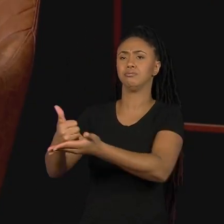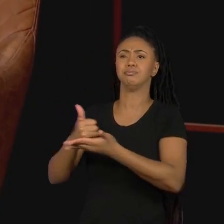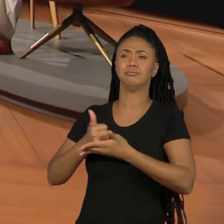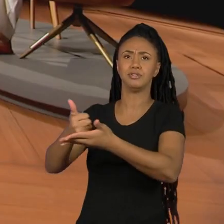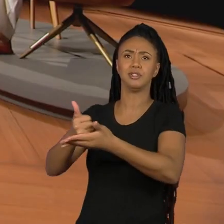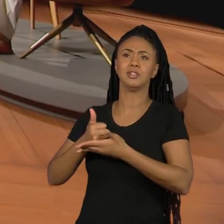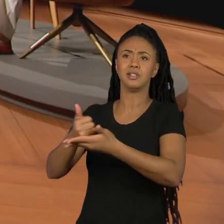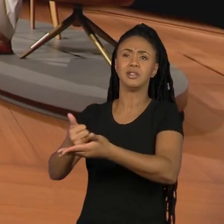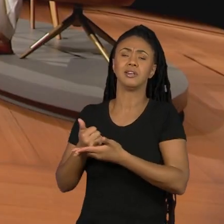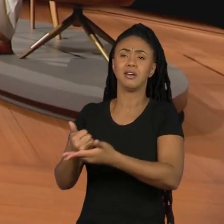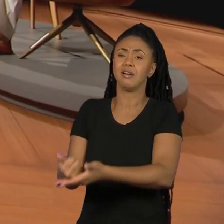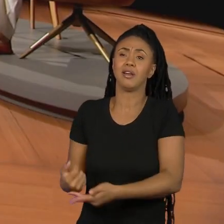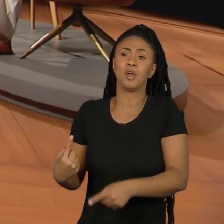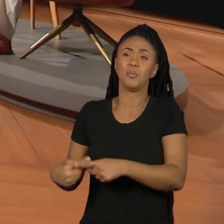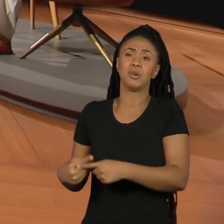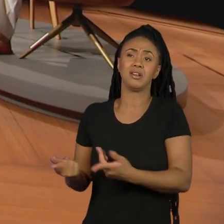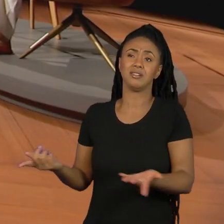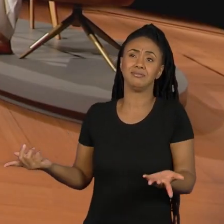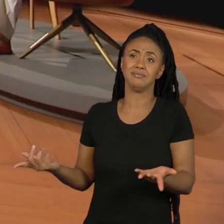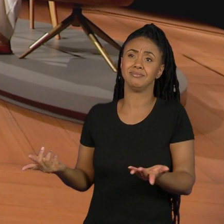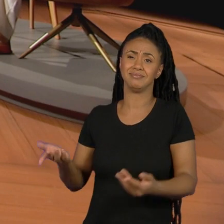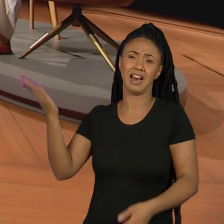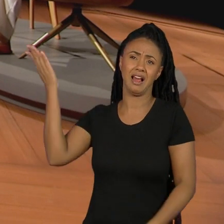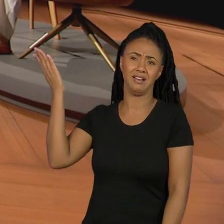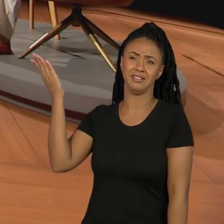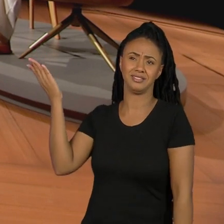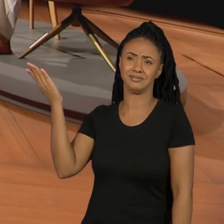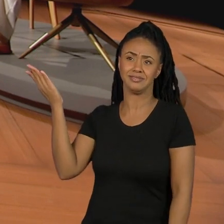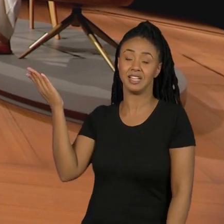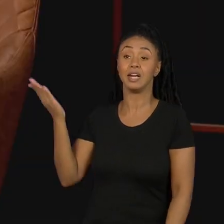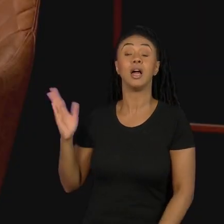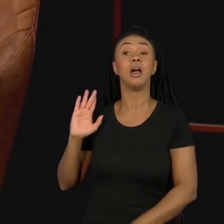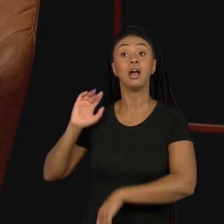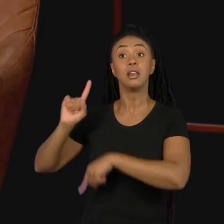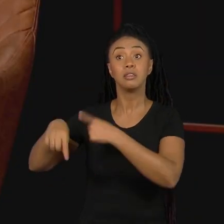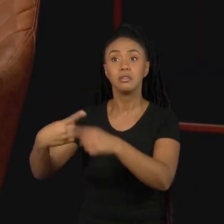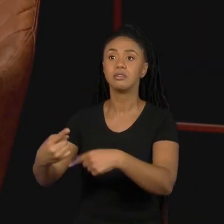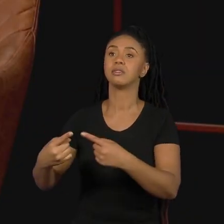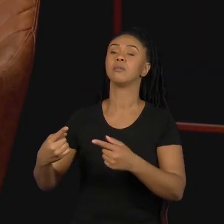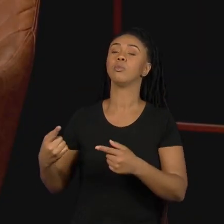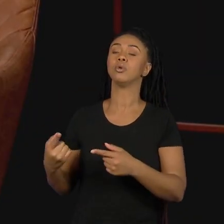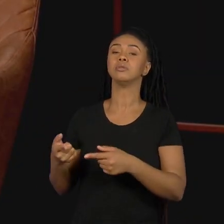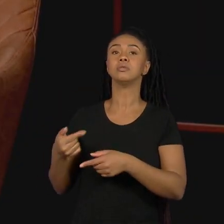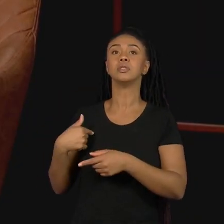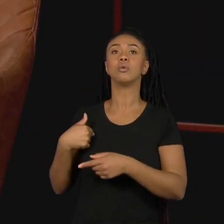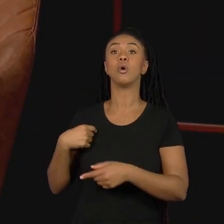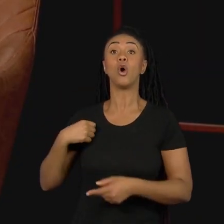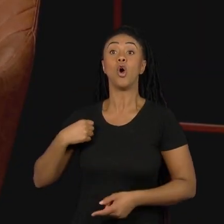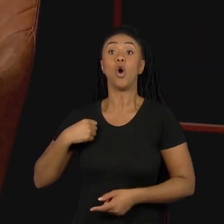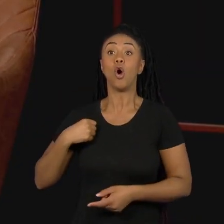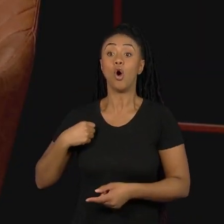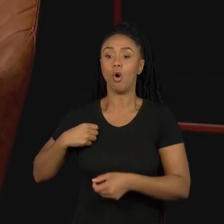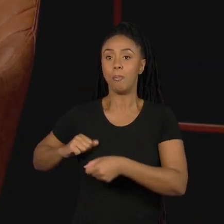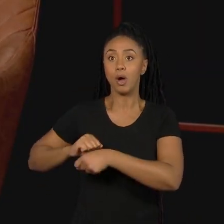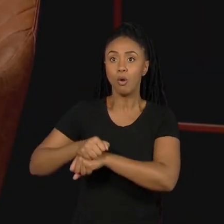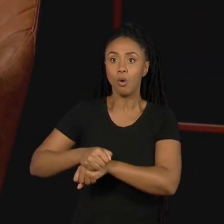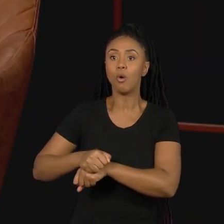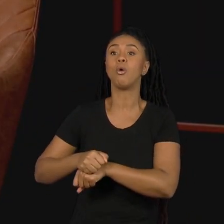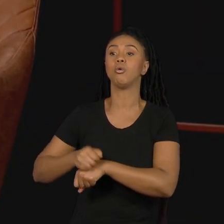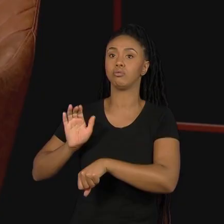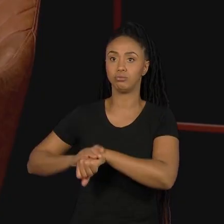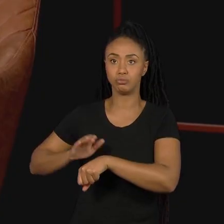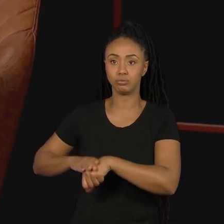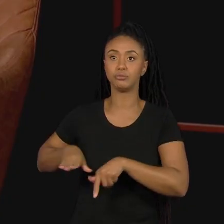lendo, lá na cidade. Depois eu vivi muito fazendo roupa de couro.